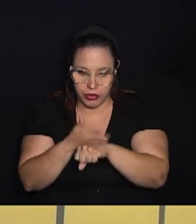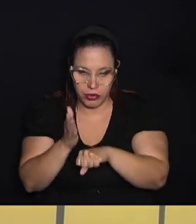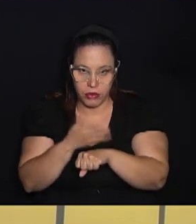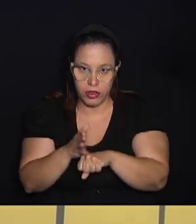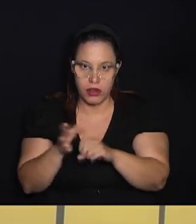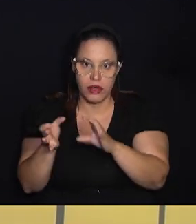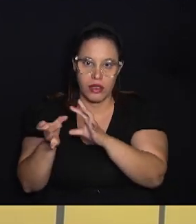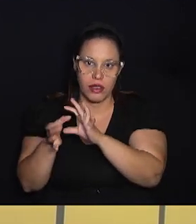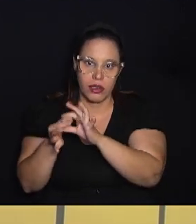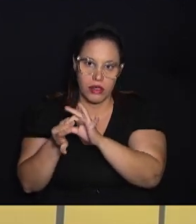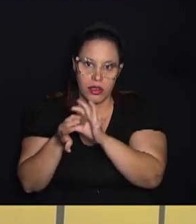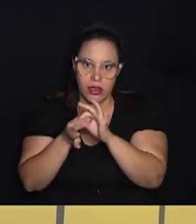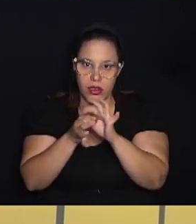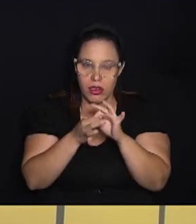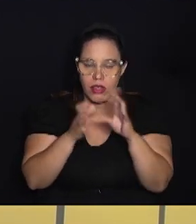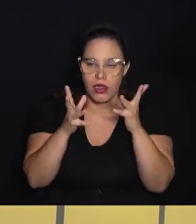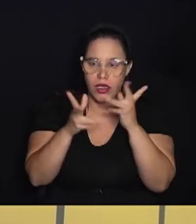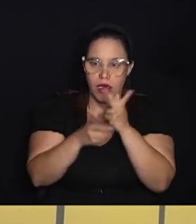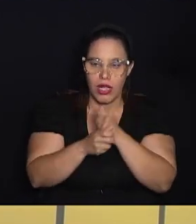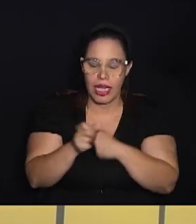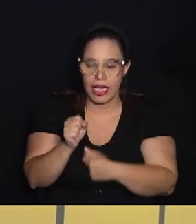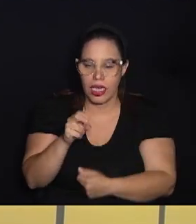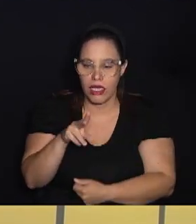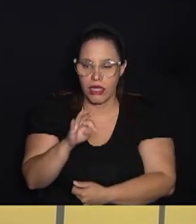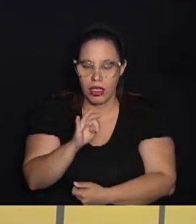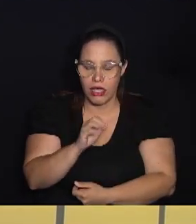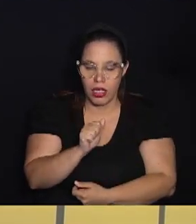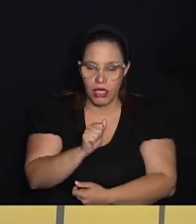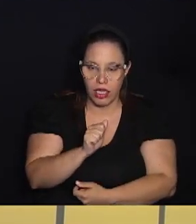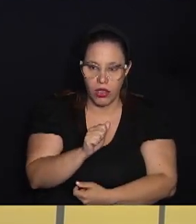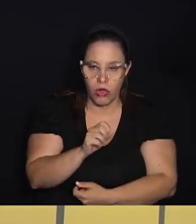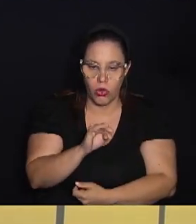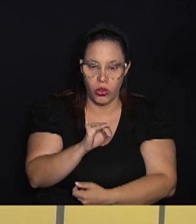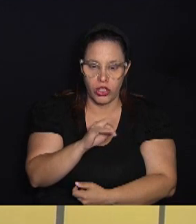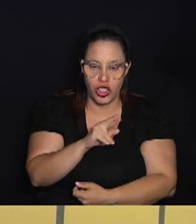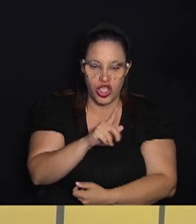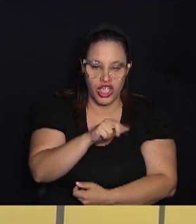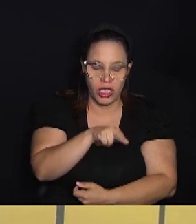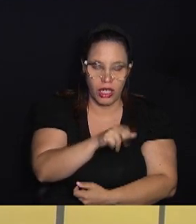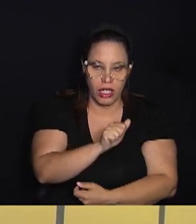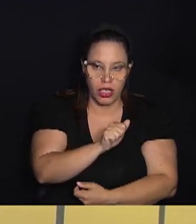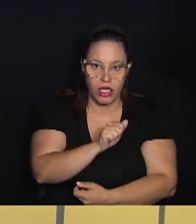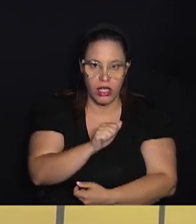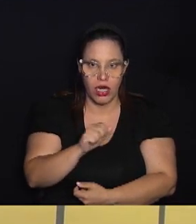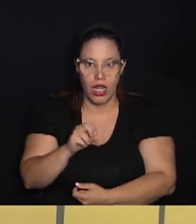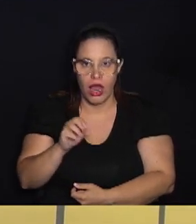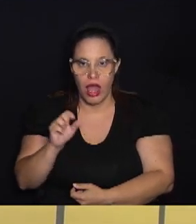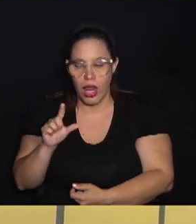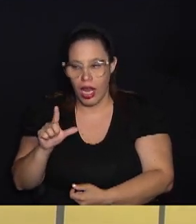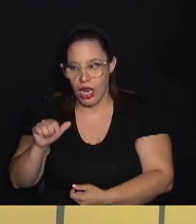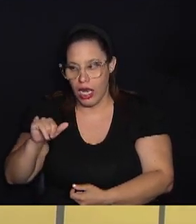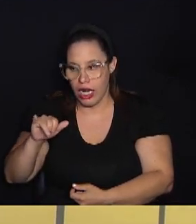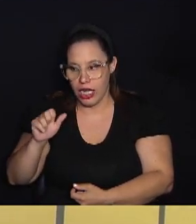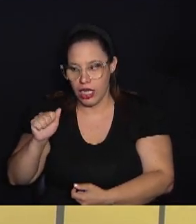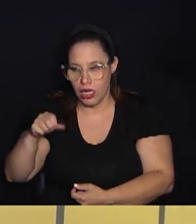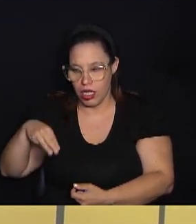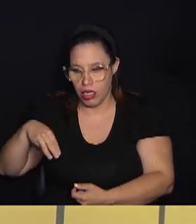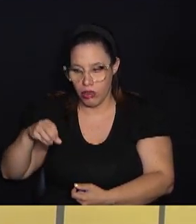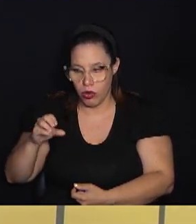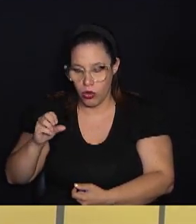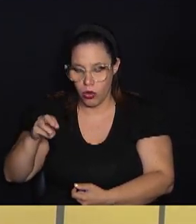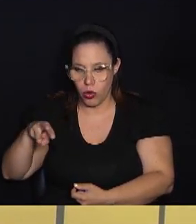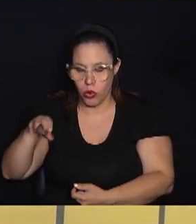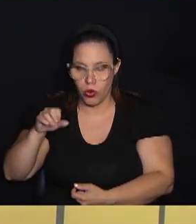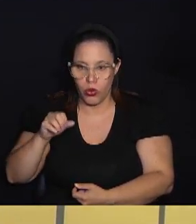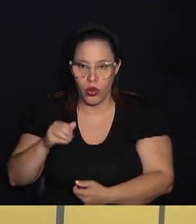acabaram de trazer um exemplo lindo do Santa Odila com liancun o lanc é uma prática que faz parte da medicina chinesa e que é uma outra